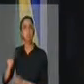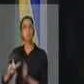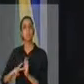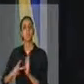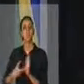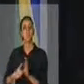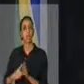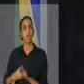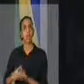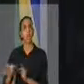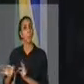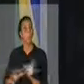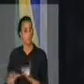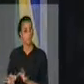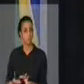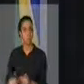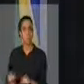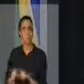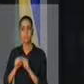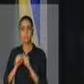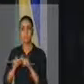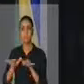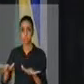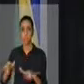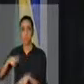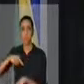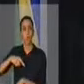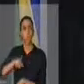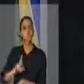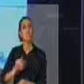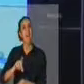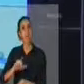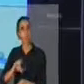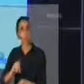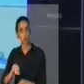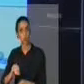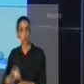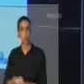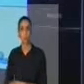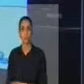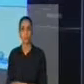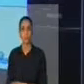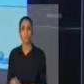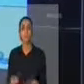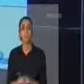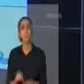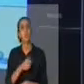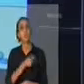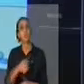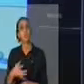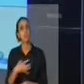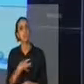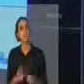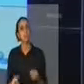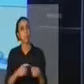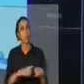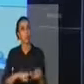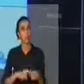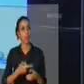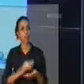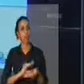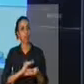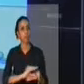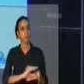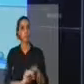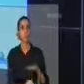de radioterapia, os vermelhos foram recursos que nós aplicamos por meio de convênio, também repassando recursos para entidades